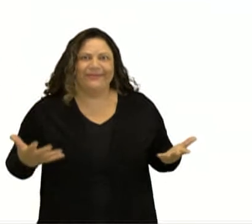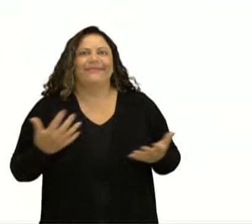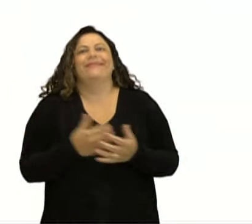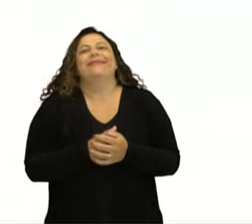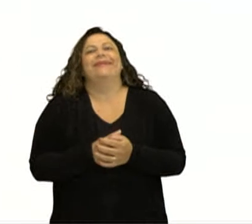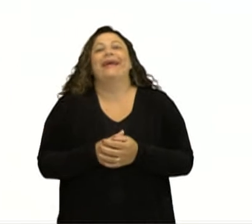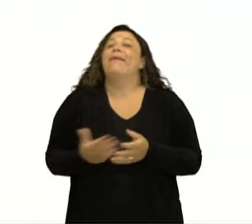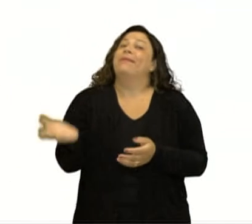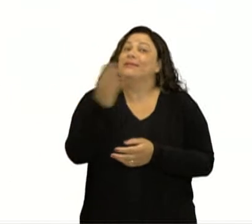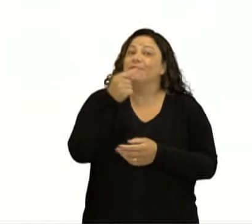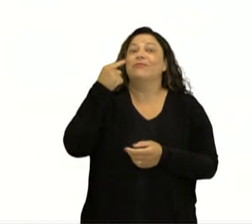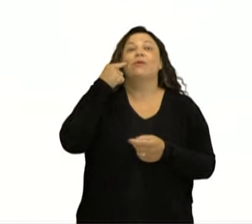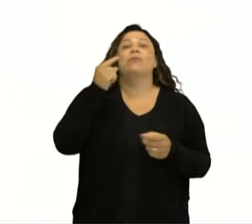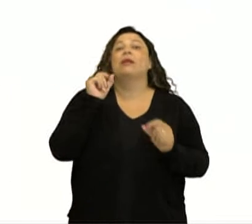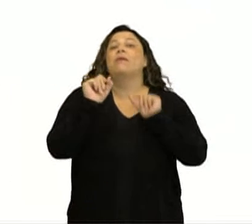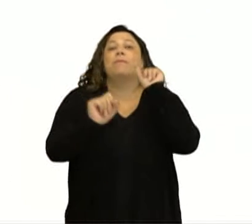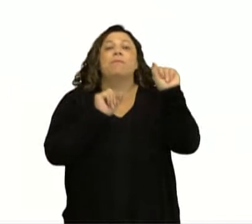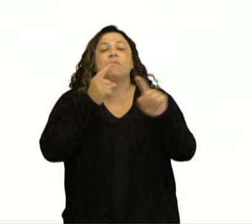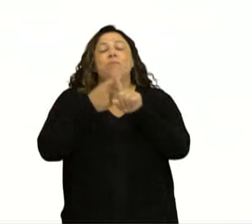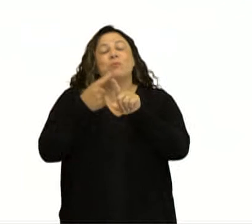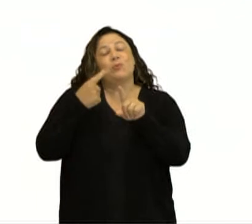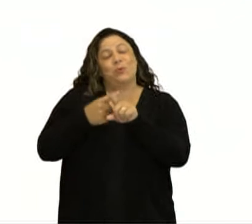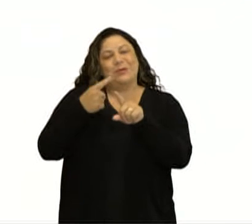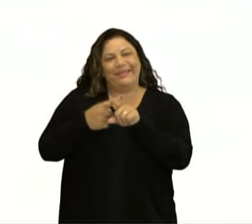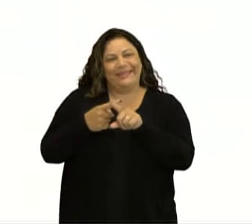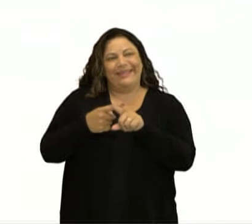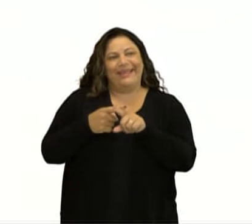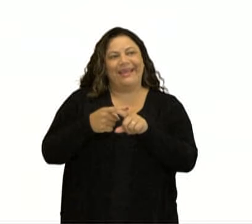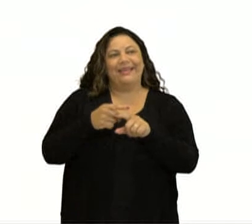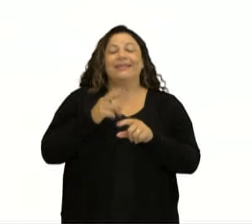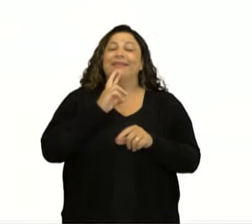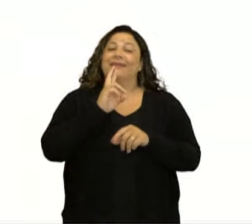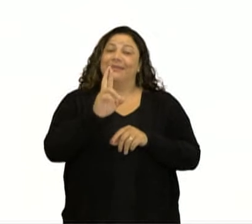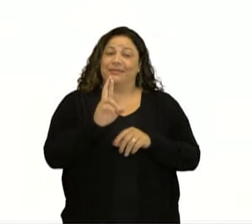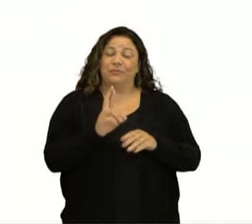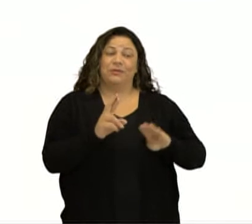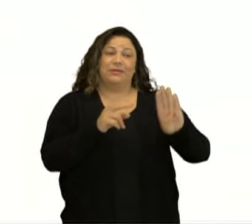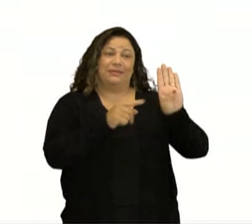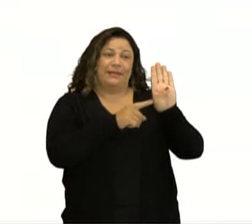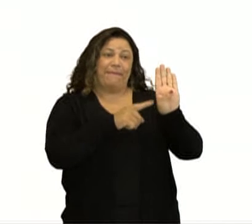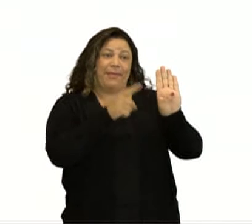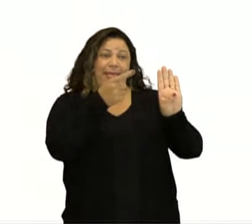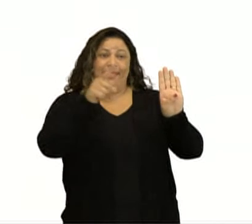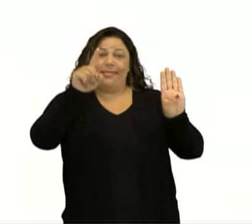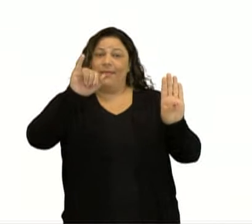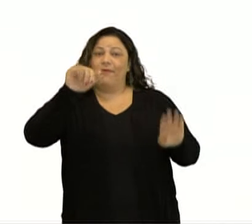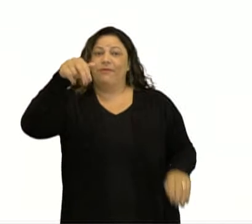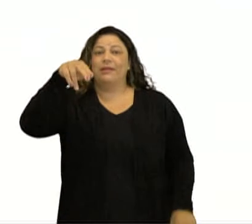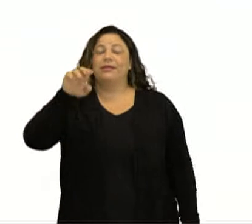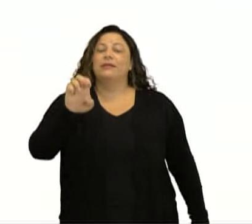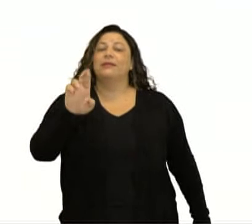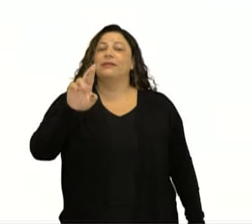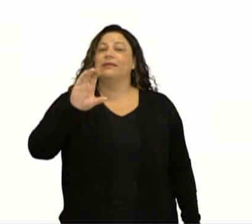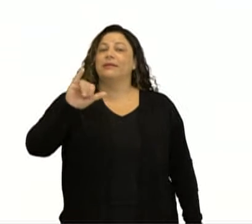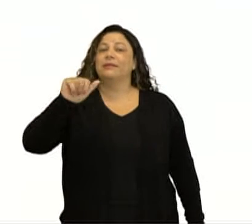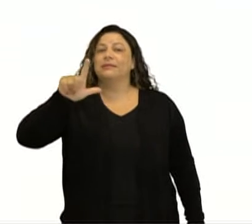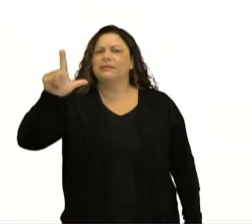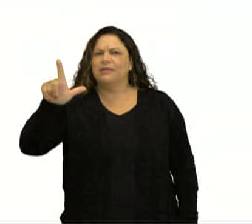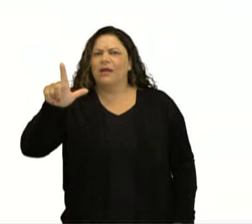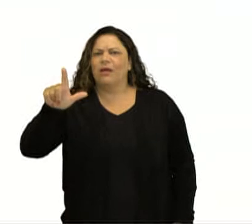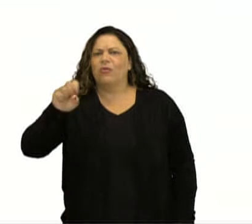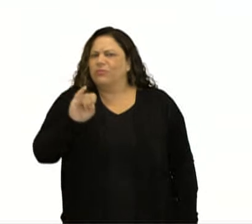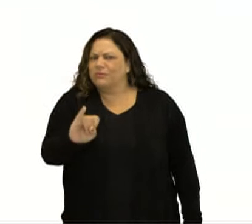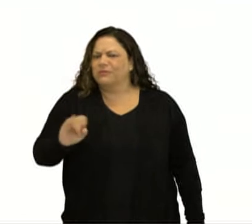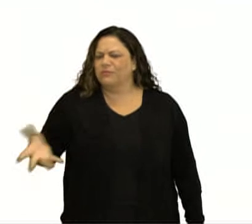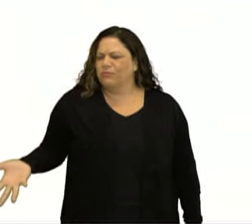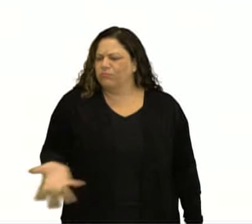lá, meus queridos. Por que é um referencial não inercial se a velocidade é constante? Como assim? O professor falou que a velocidade é constante e o negócio